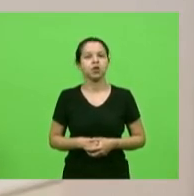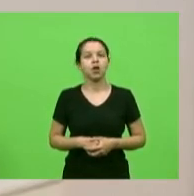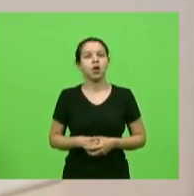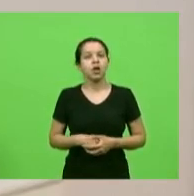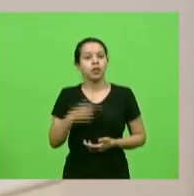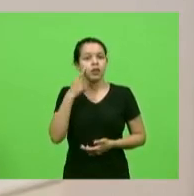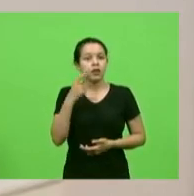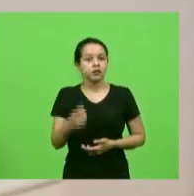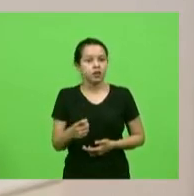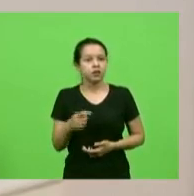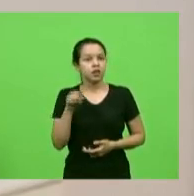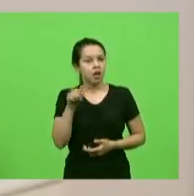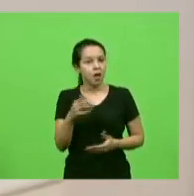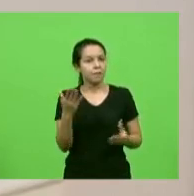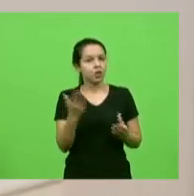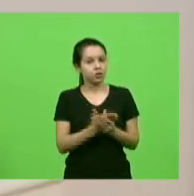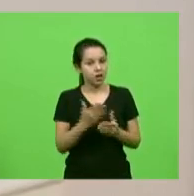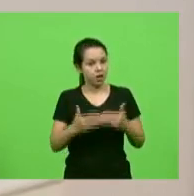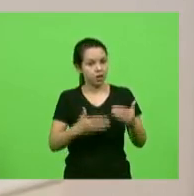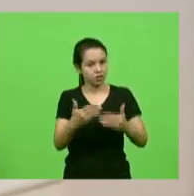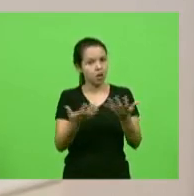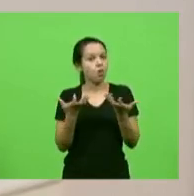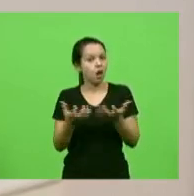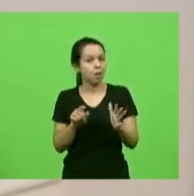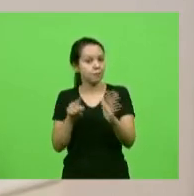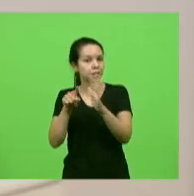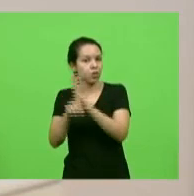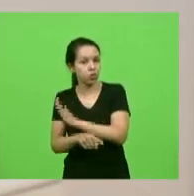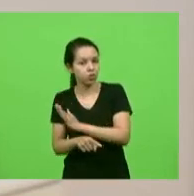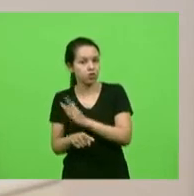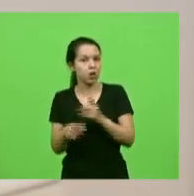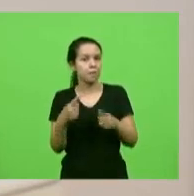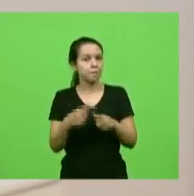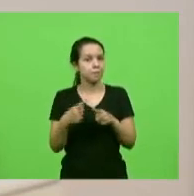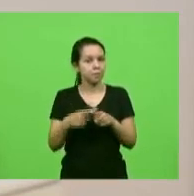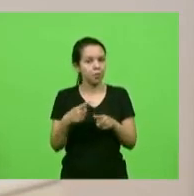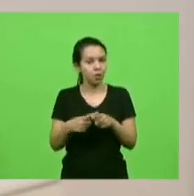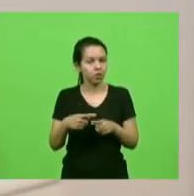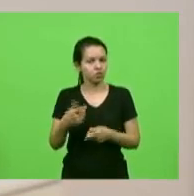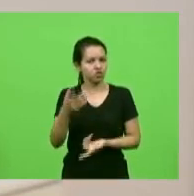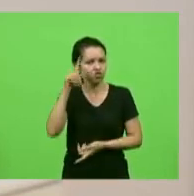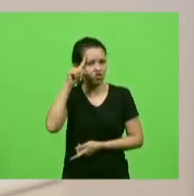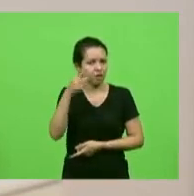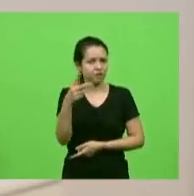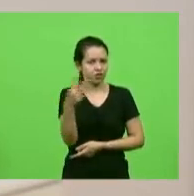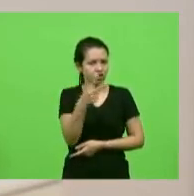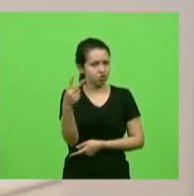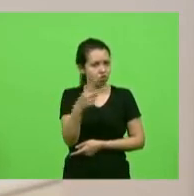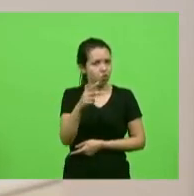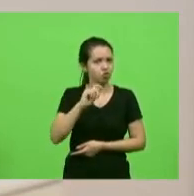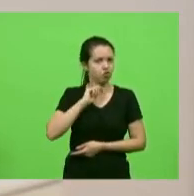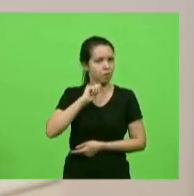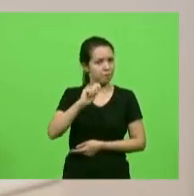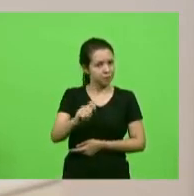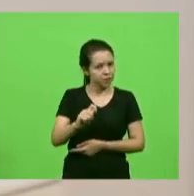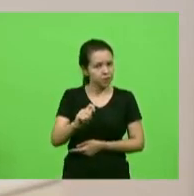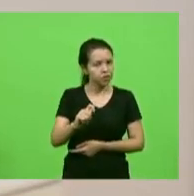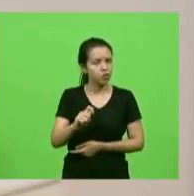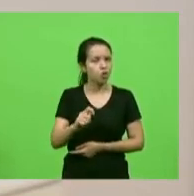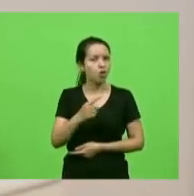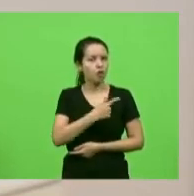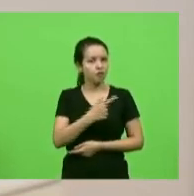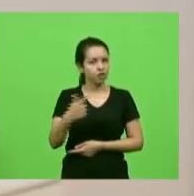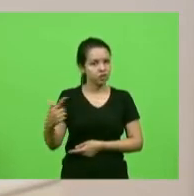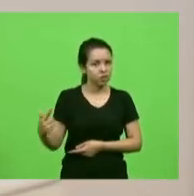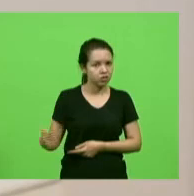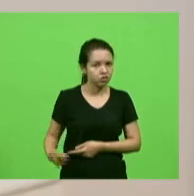nesse processo, eu quero fazer uma pergunta, porque é espantoso que somente no dia 22 de abril, deputado Milton, o governador em uma reunião teve acesso